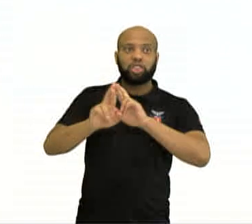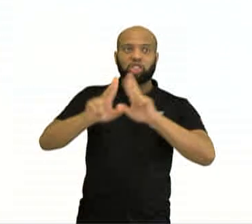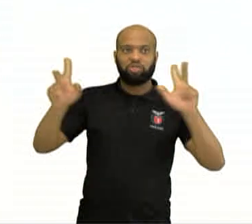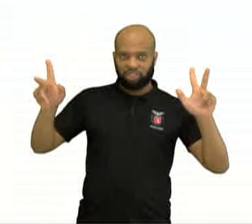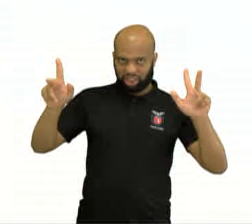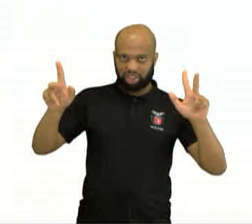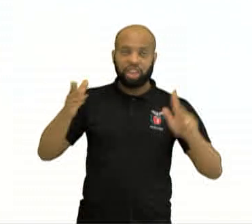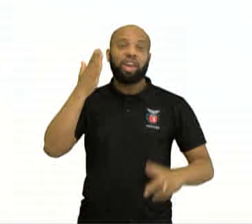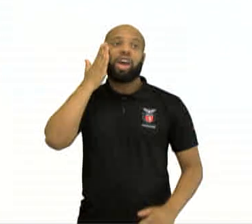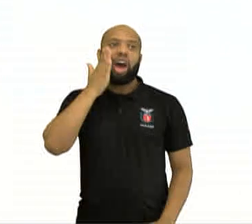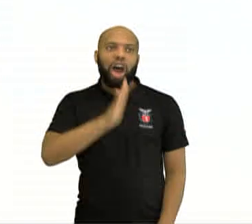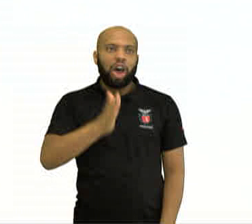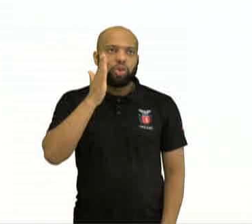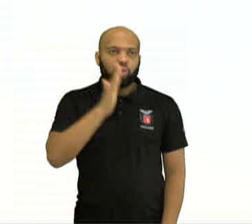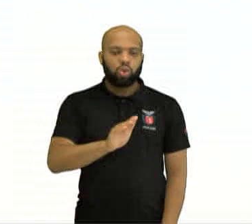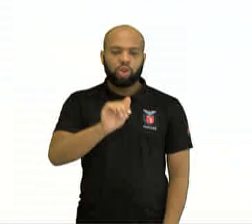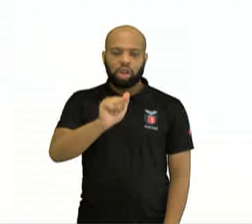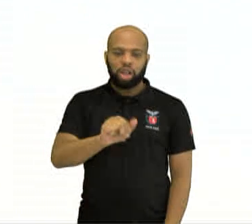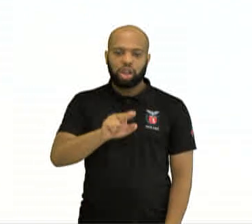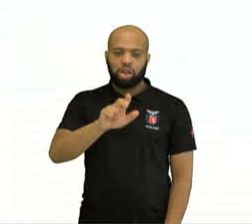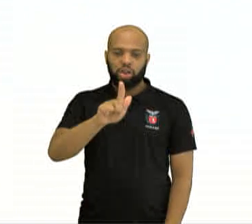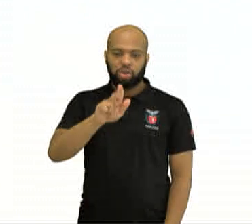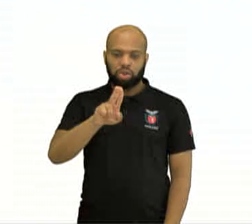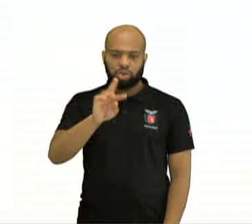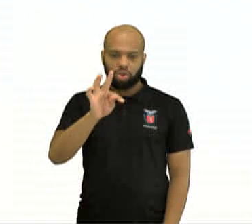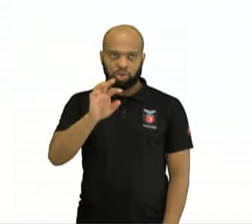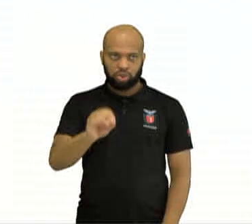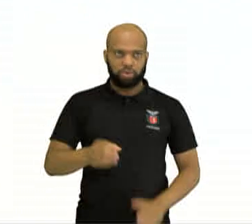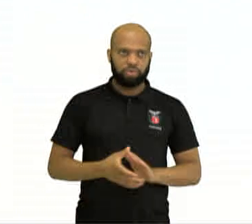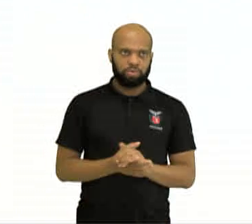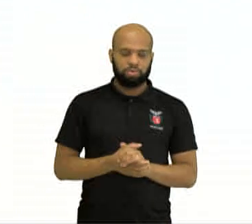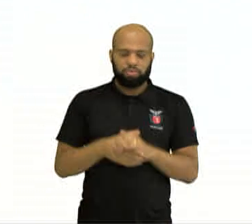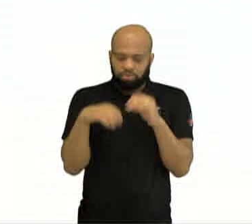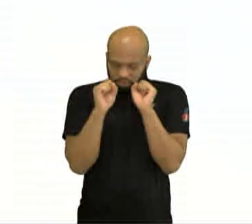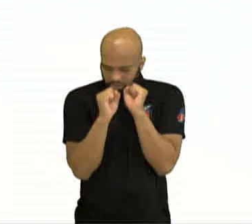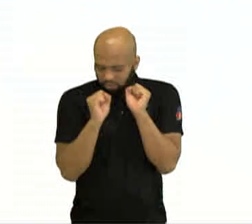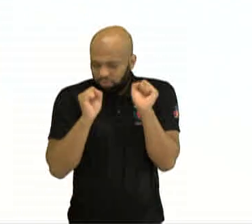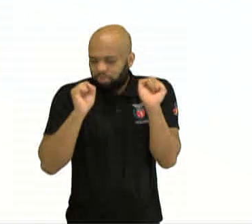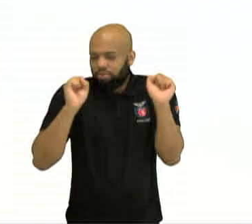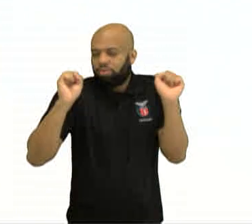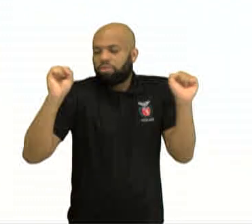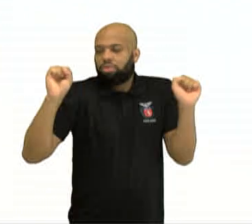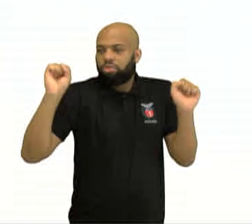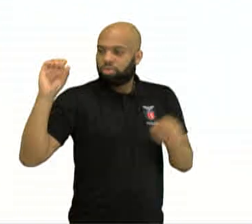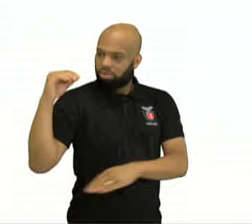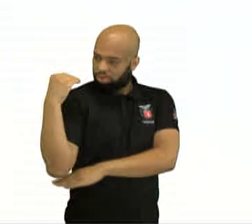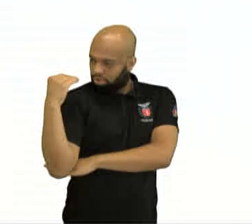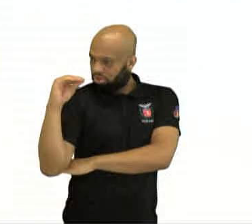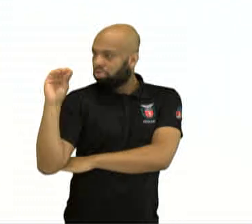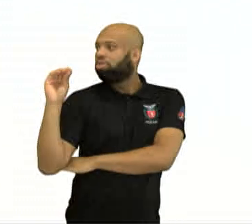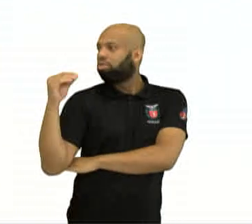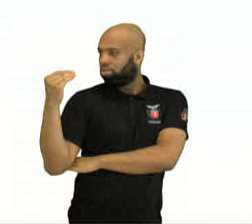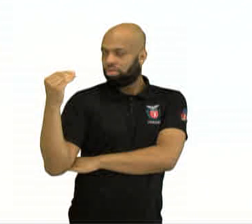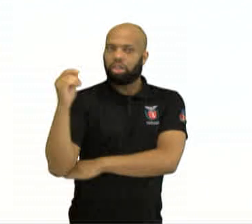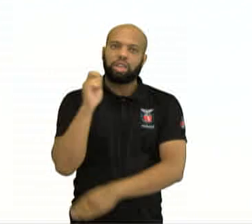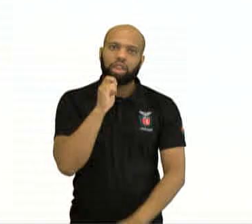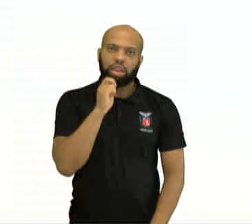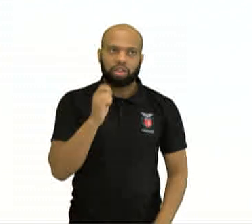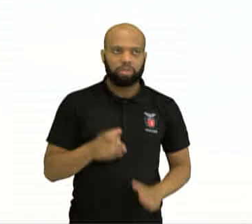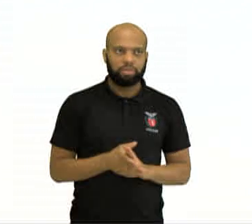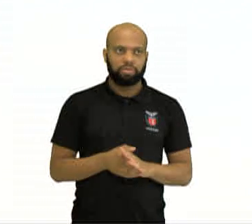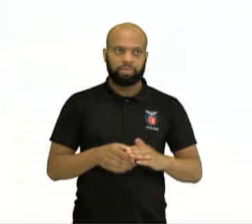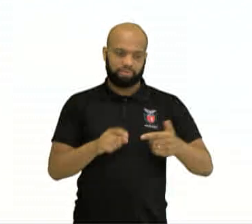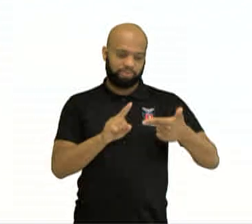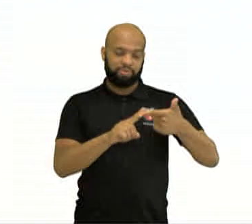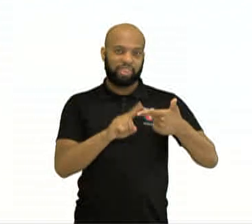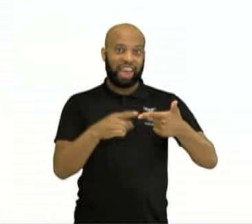este azul é do Augusto Monterroso. Quando acordou, o dinossauro ainda estava lá. Do Dalton